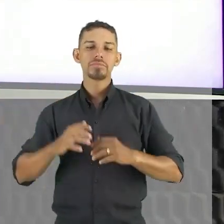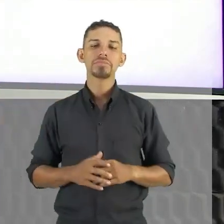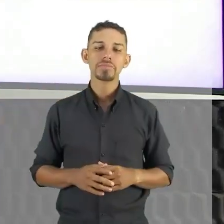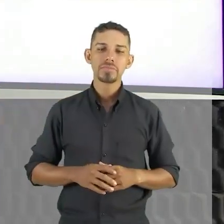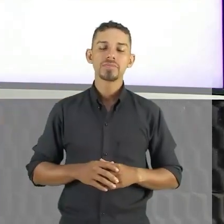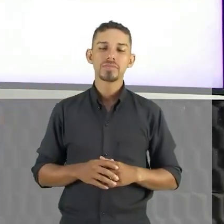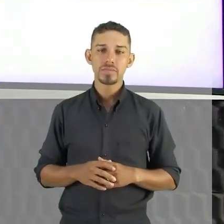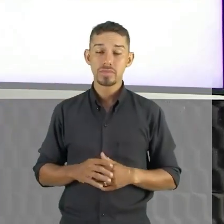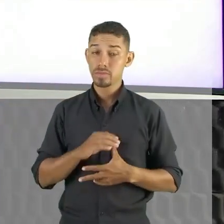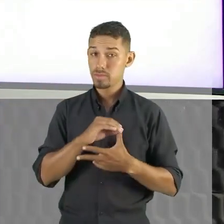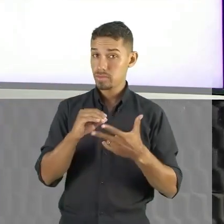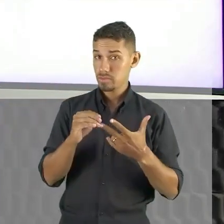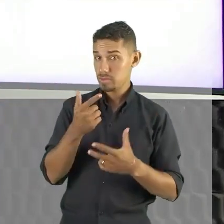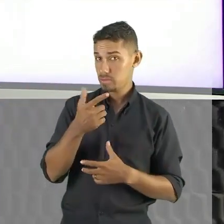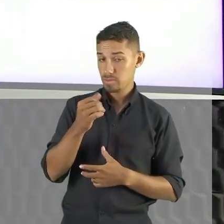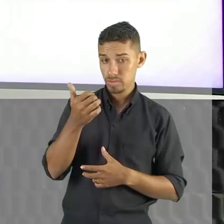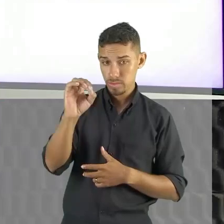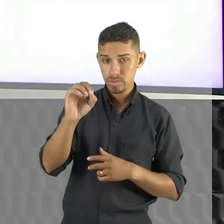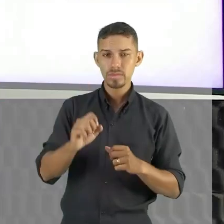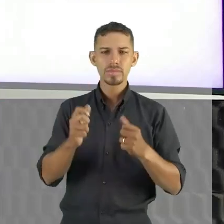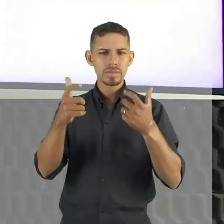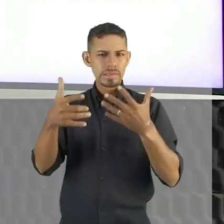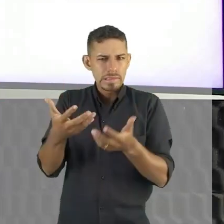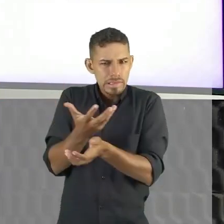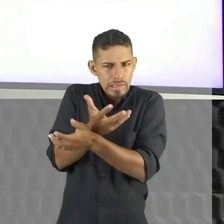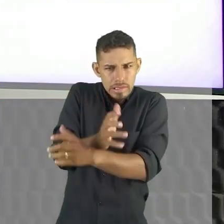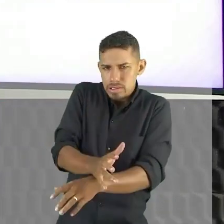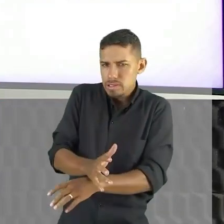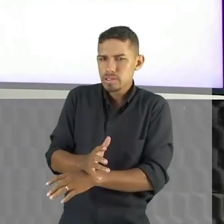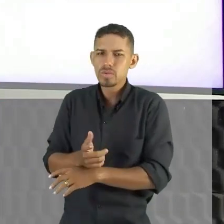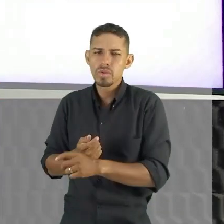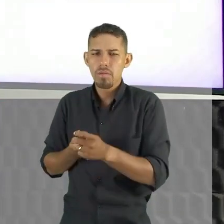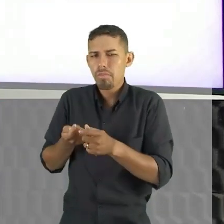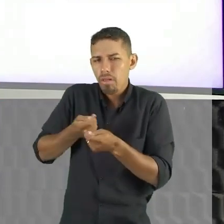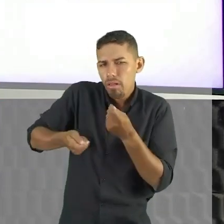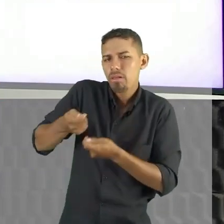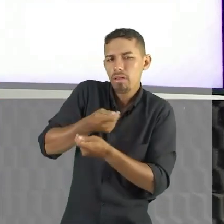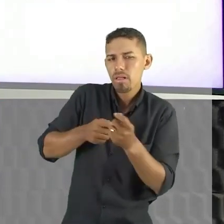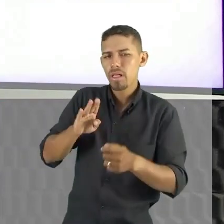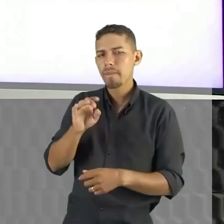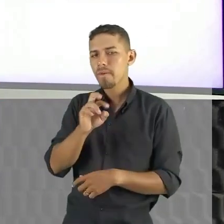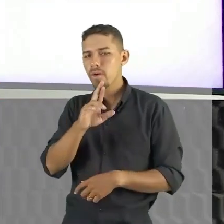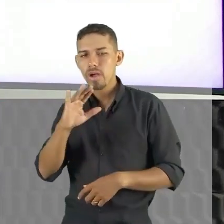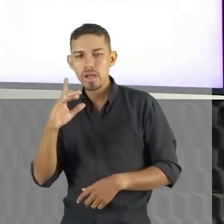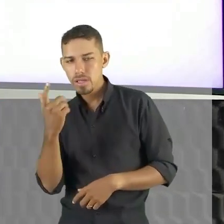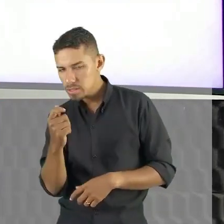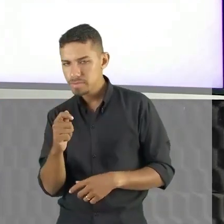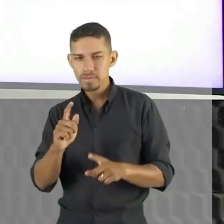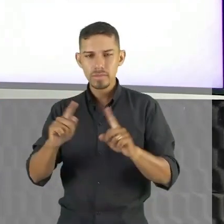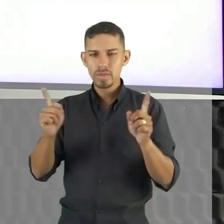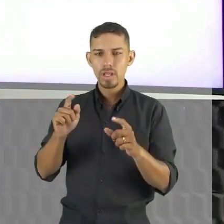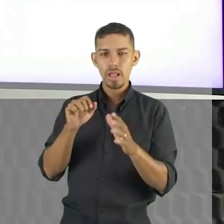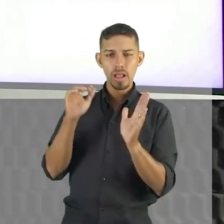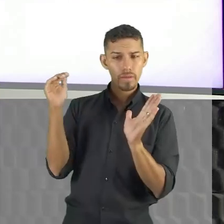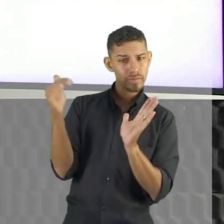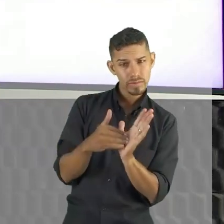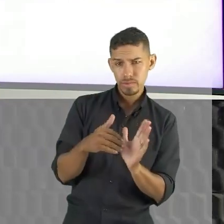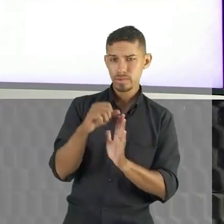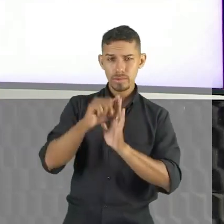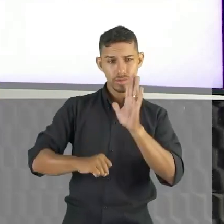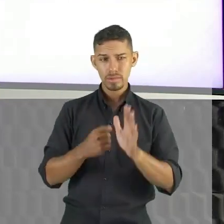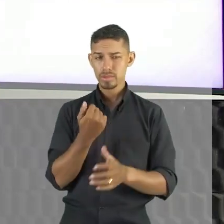As secas e o apelo econômico da borracha, produto que no final do século XIX alcançava preços altos nos